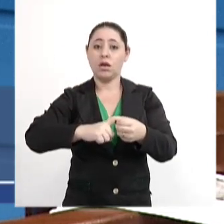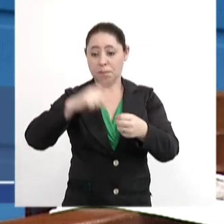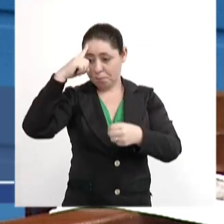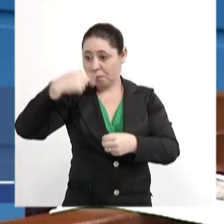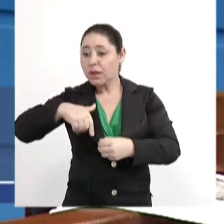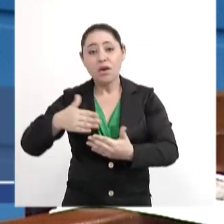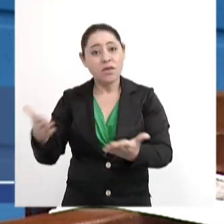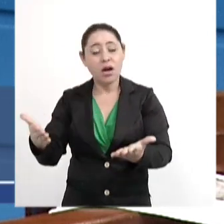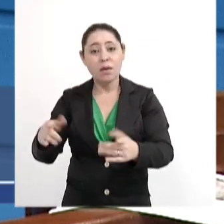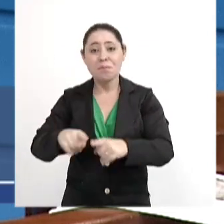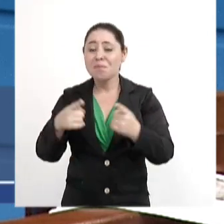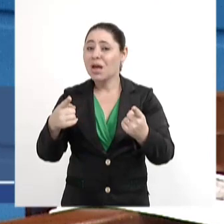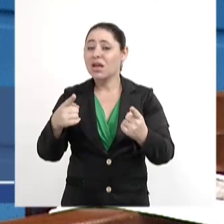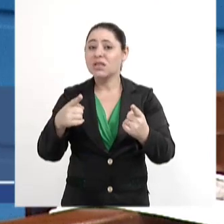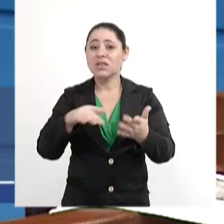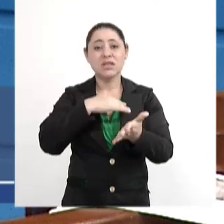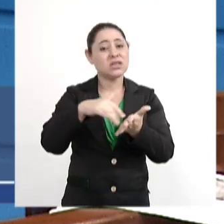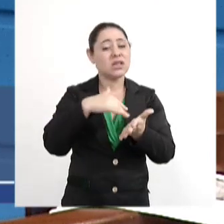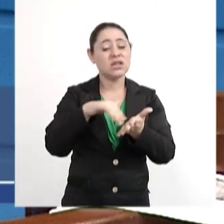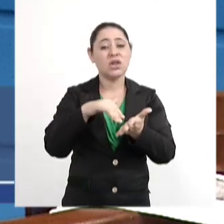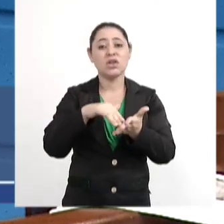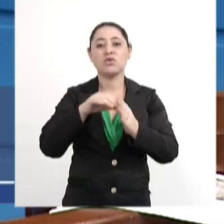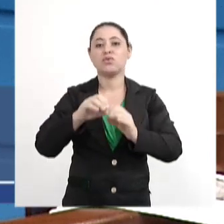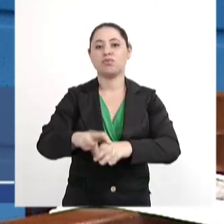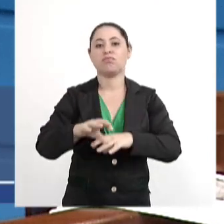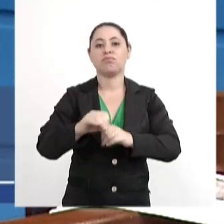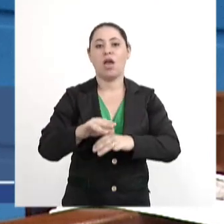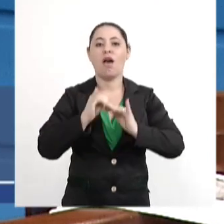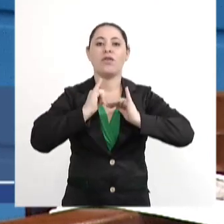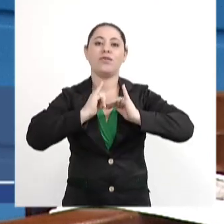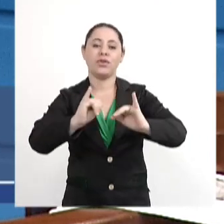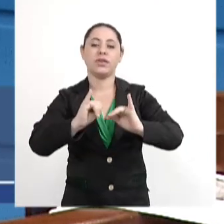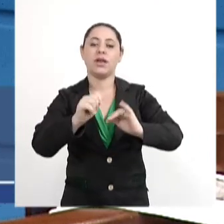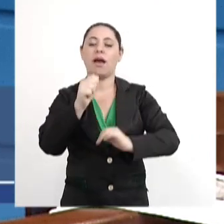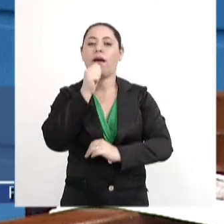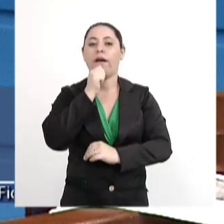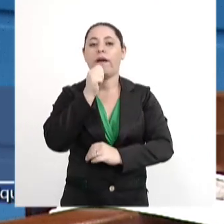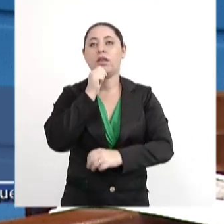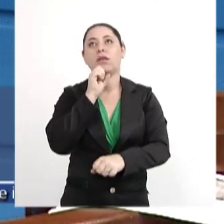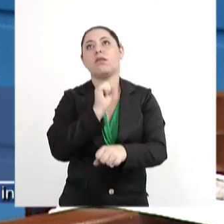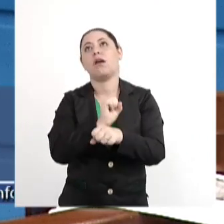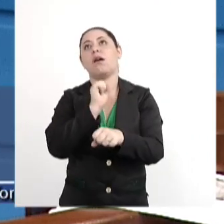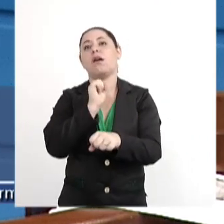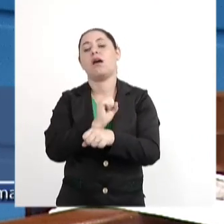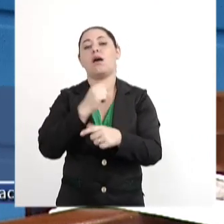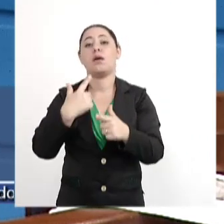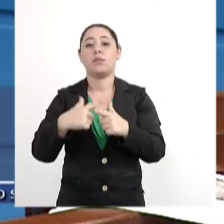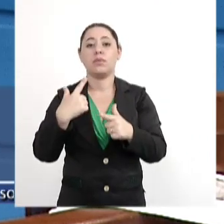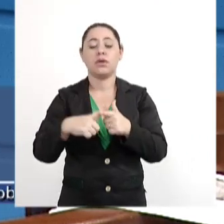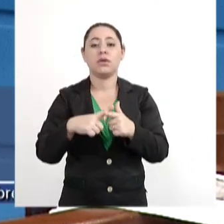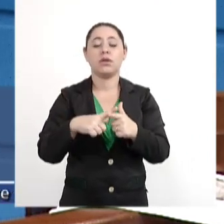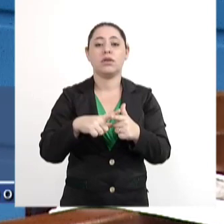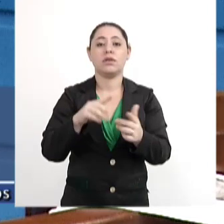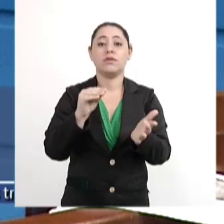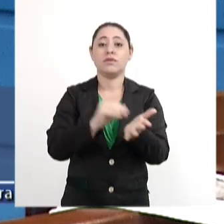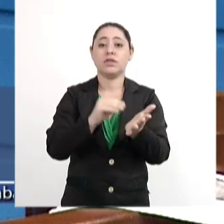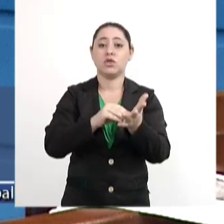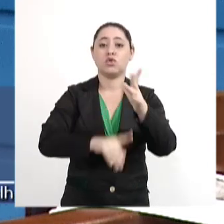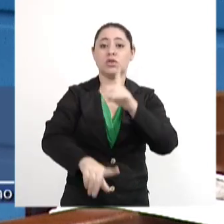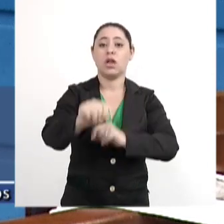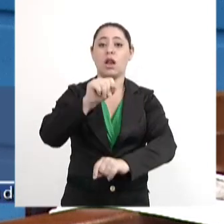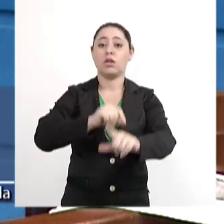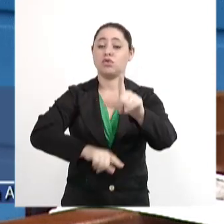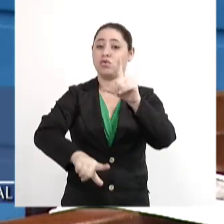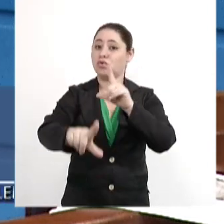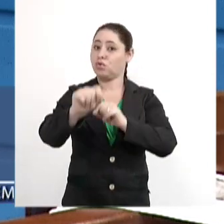mas a Secretaria de Educação informa que ainda eles têm que esperar, porque estão fazendo o processo